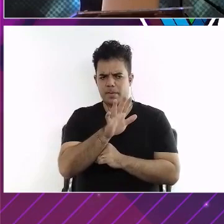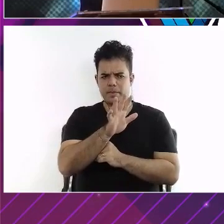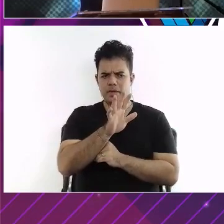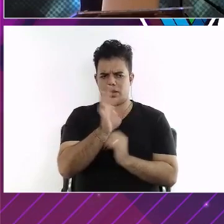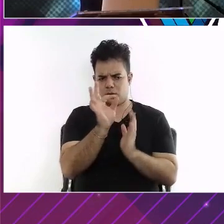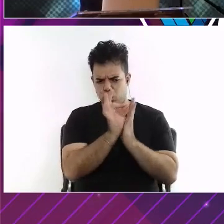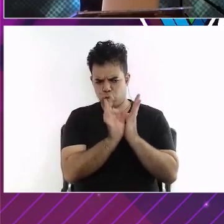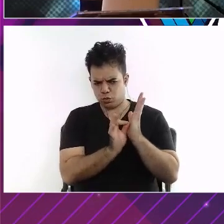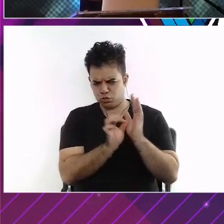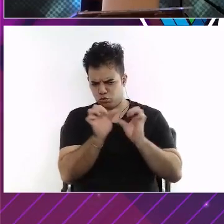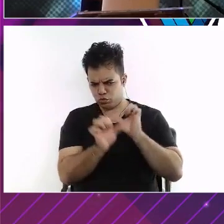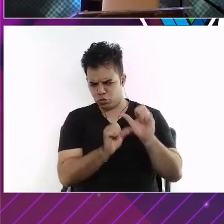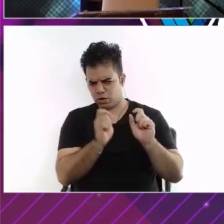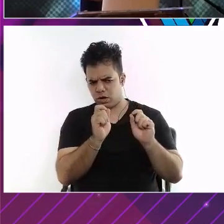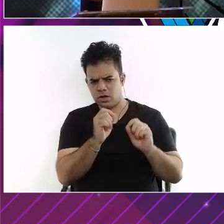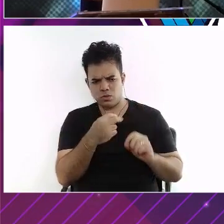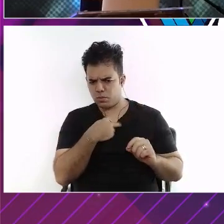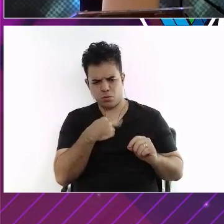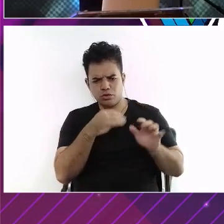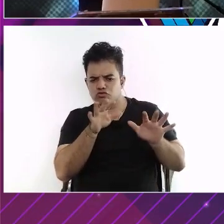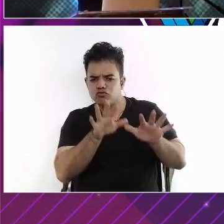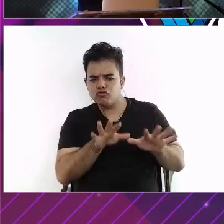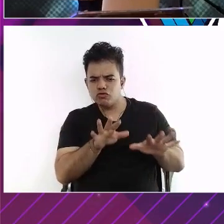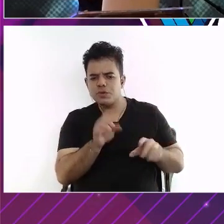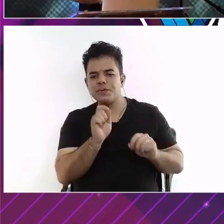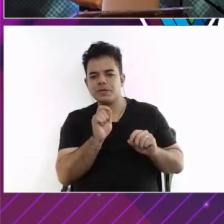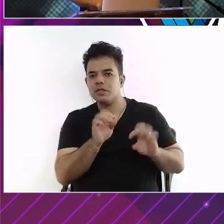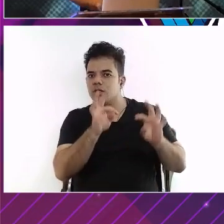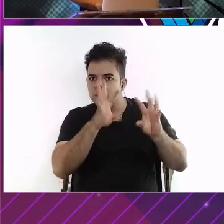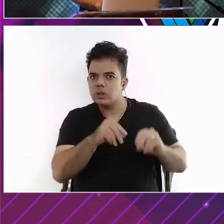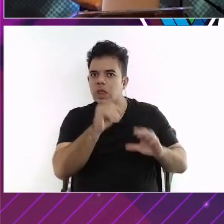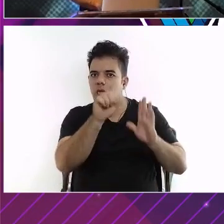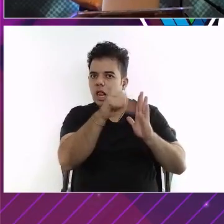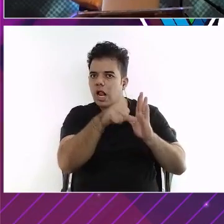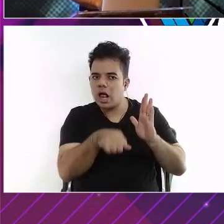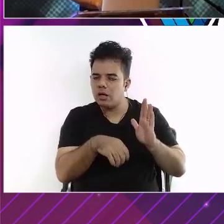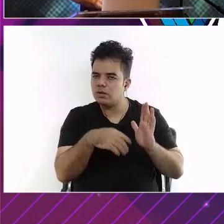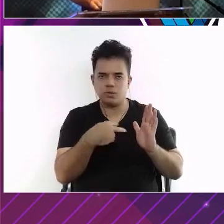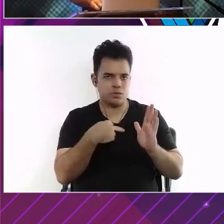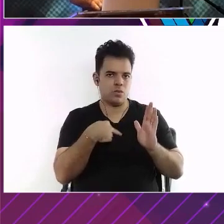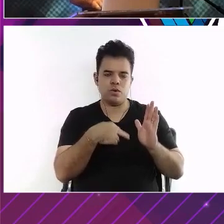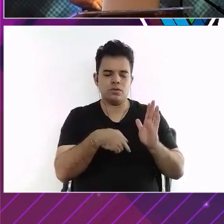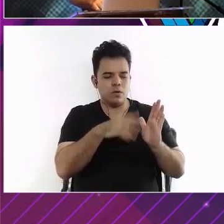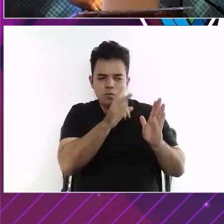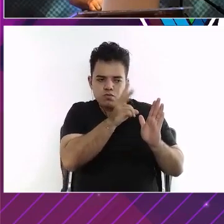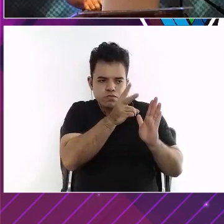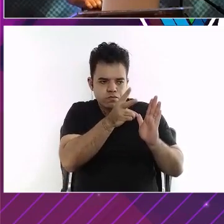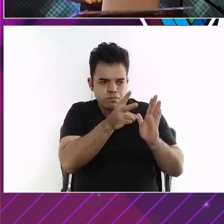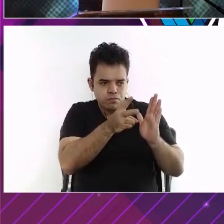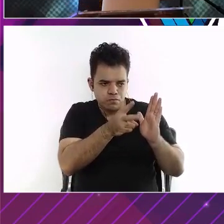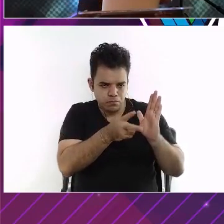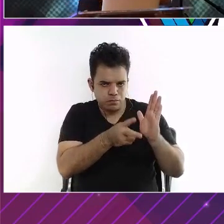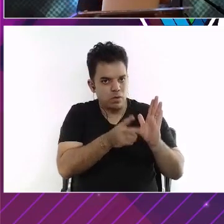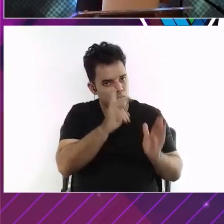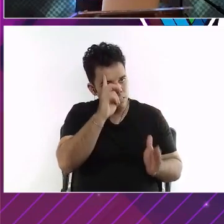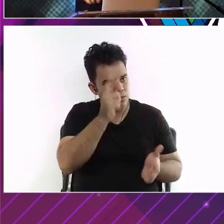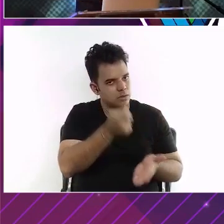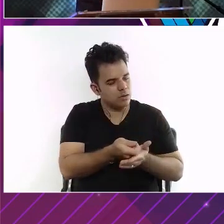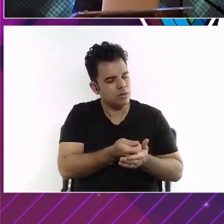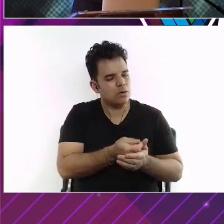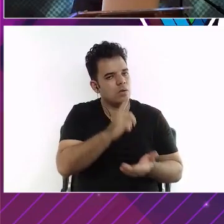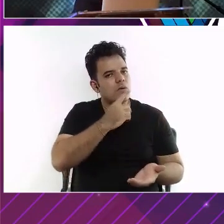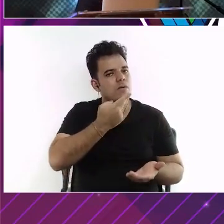Não pode mudar tudo o tempo todo. Escolher o que não muda e cumpra isso. Eu sei que é difícil, mas a gente